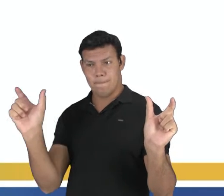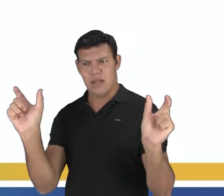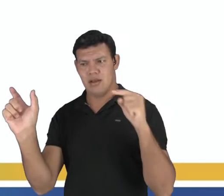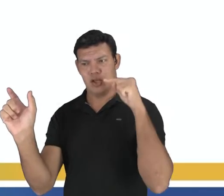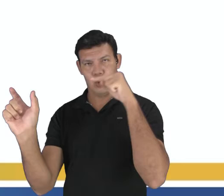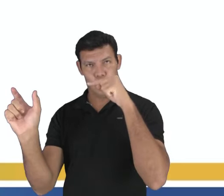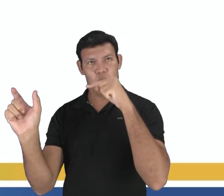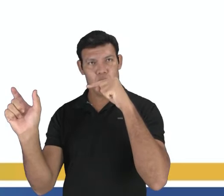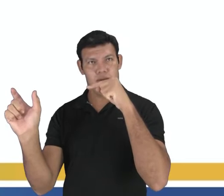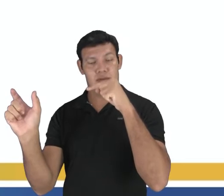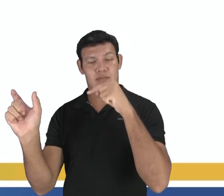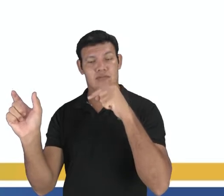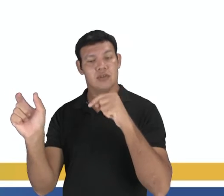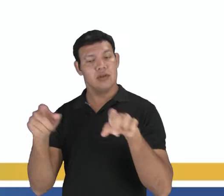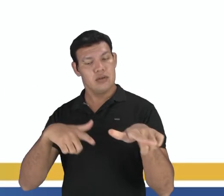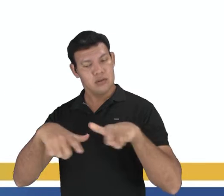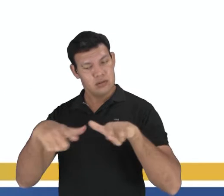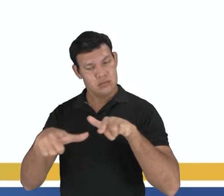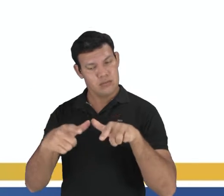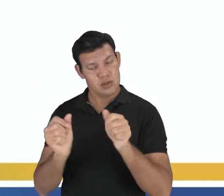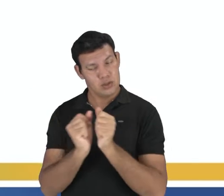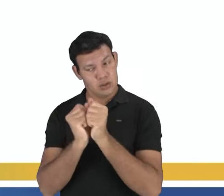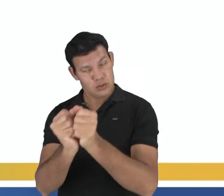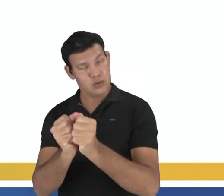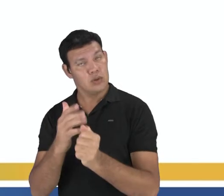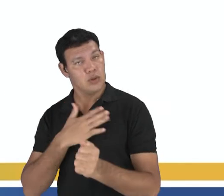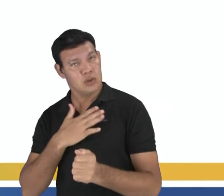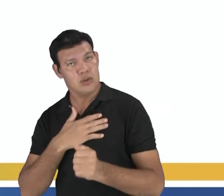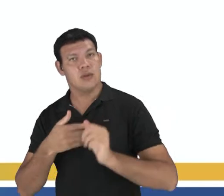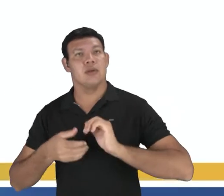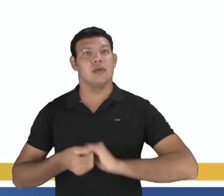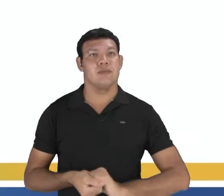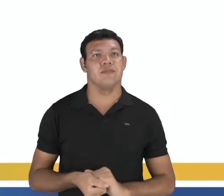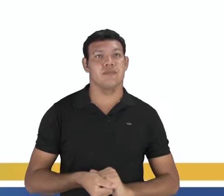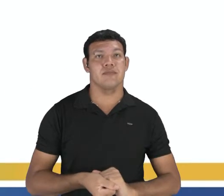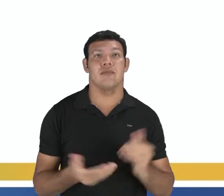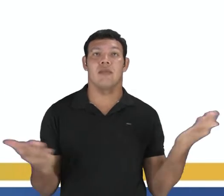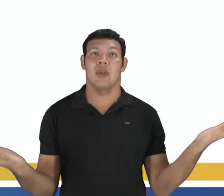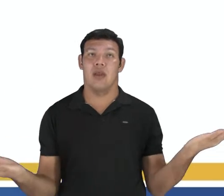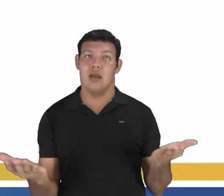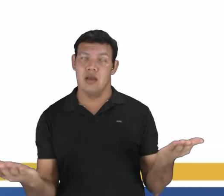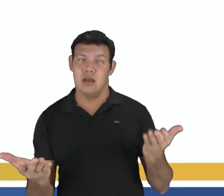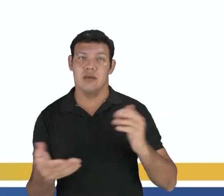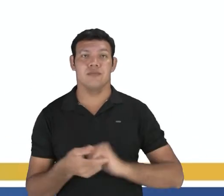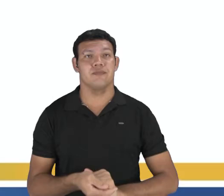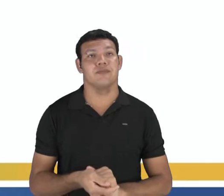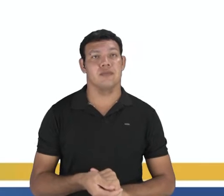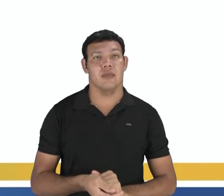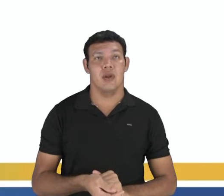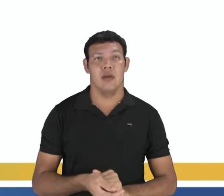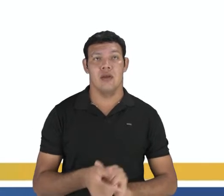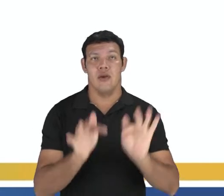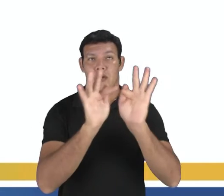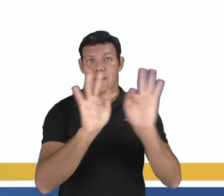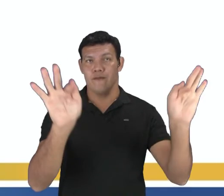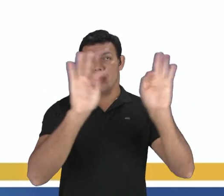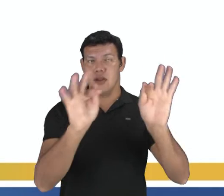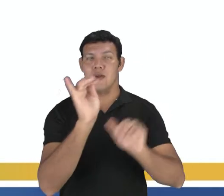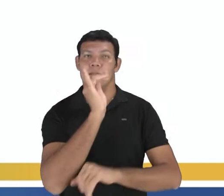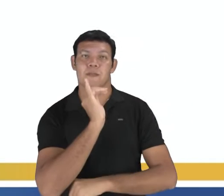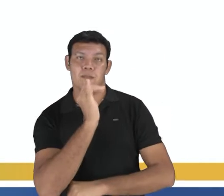é bom aqui temos alguns exemplos de frases com pronomes relativos